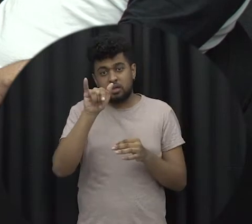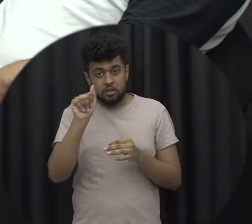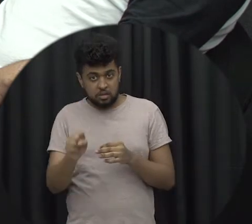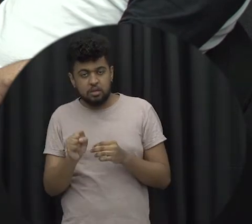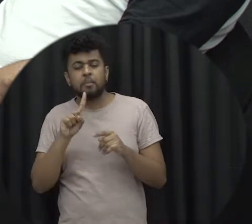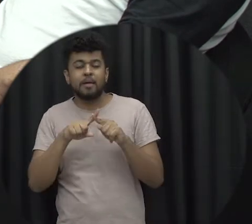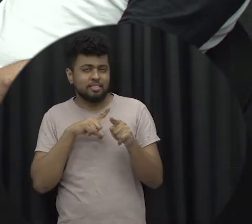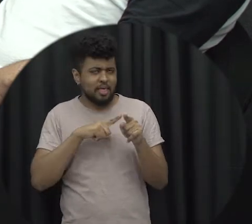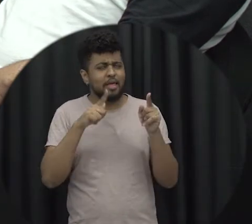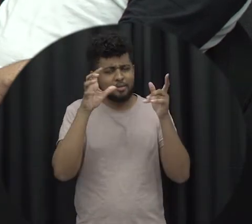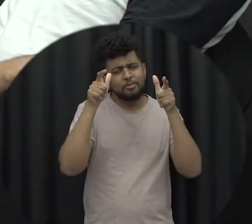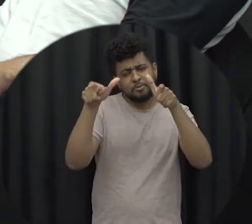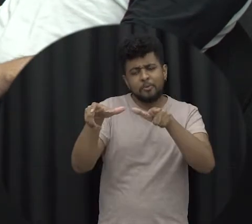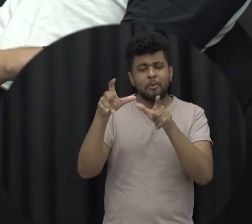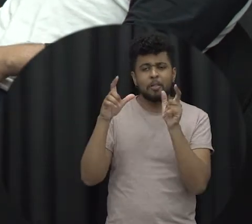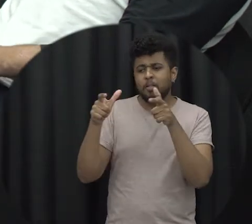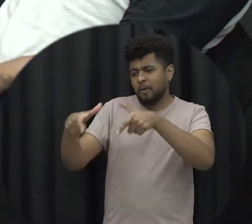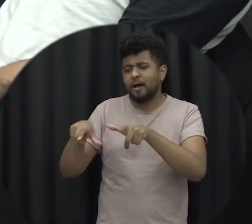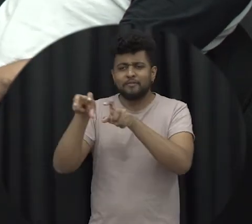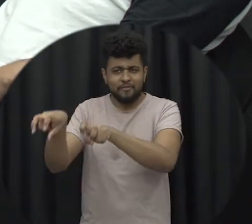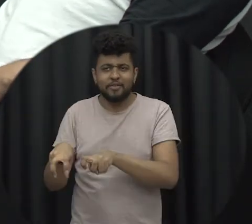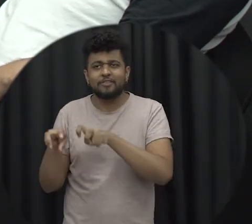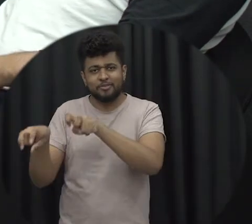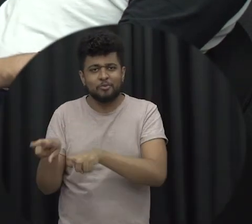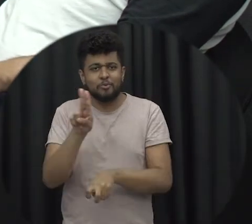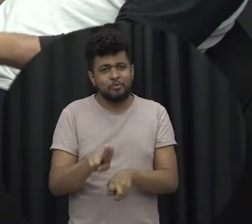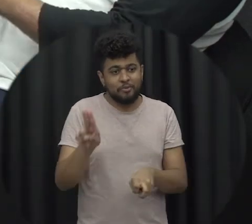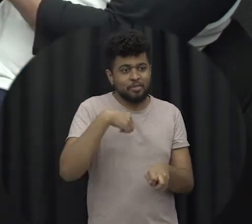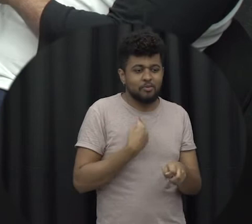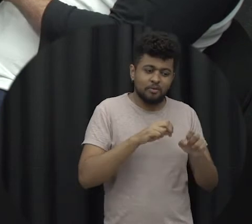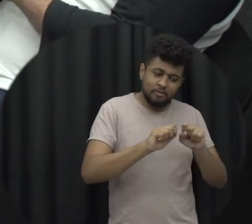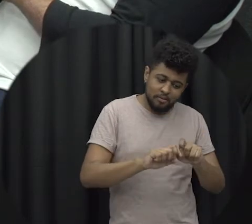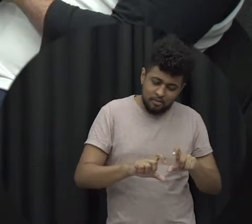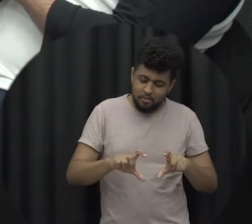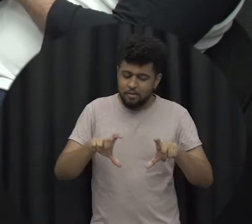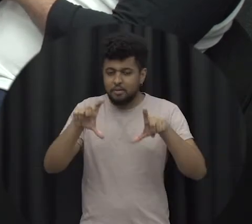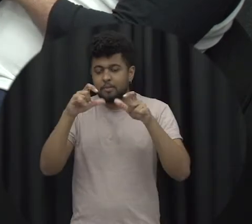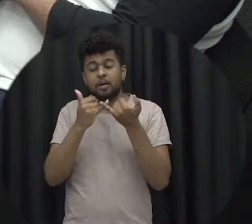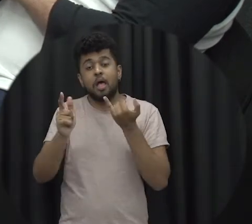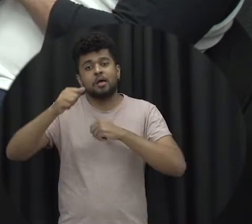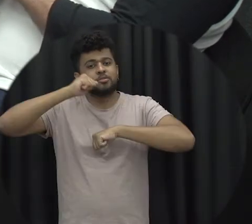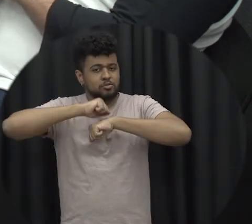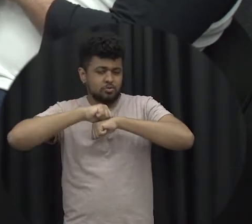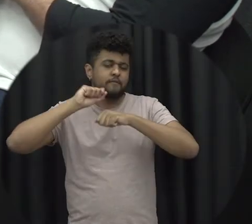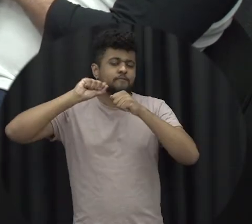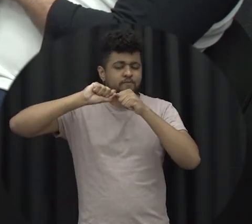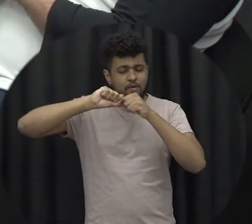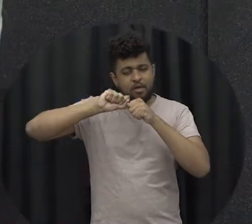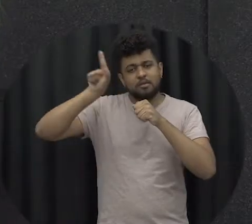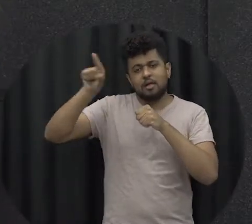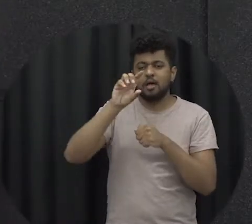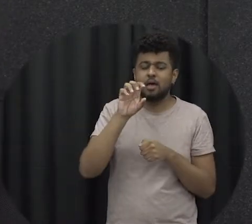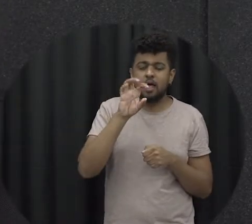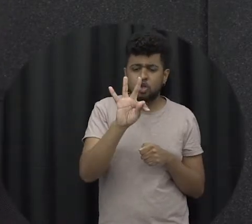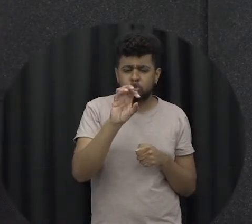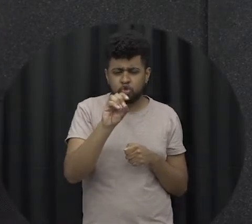tem a fazendinha, tá? Tem alguns que a gente cresce em meio que a gente chama de sólido. Então, aí faz lá uns